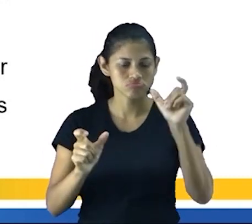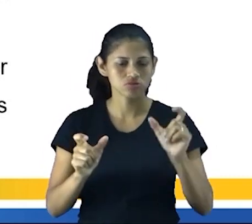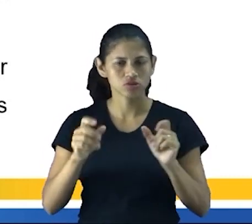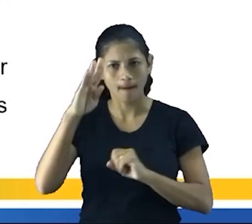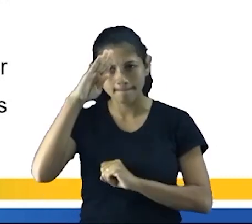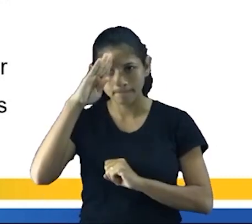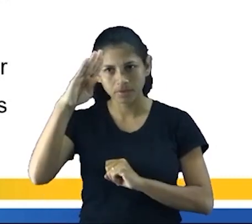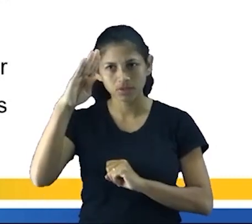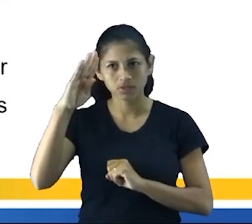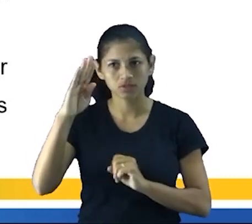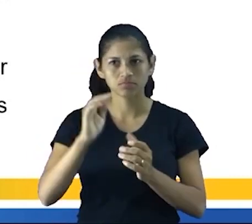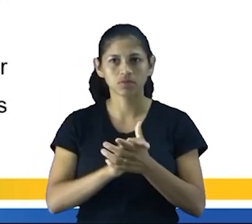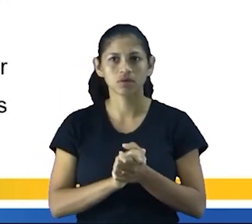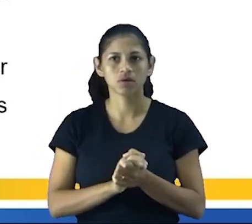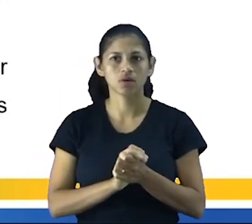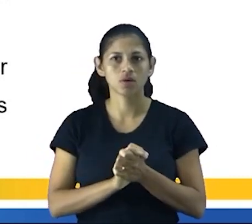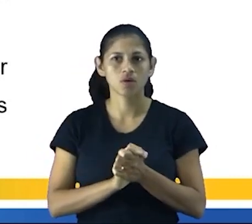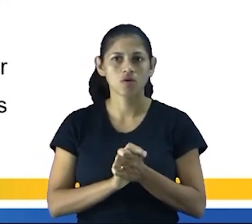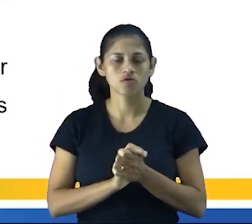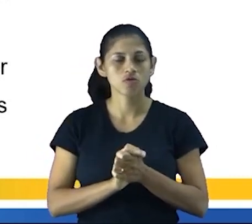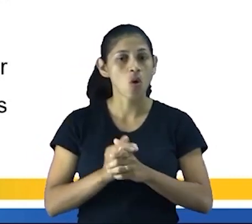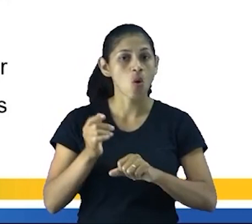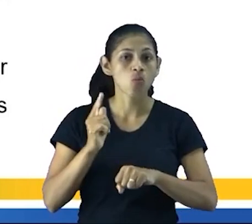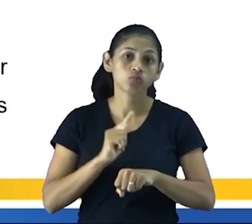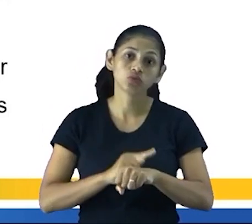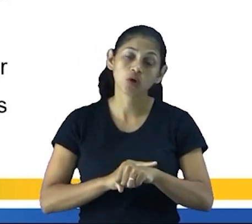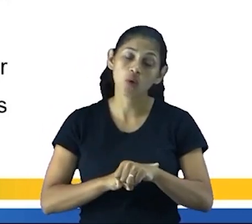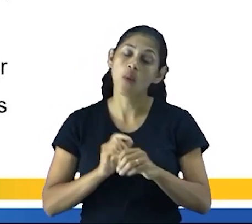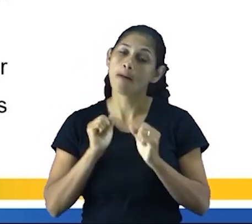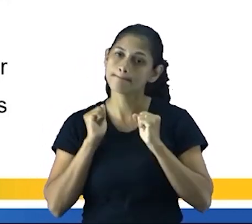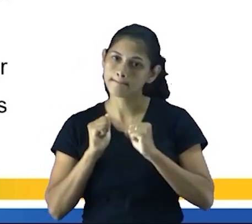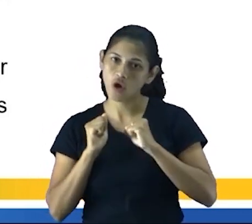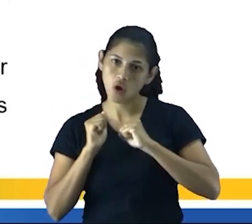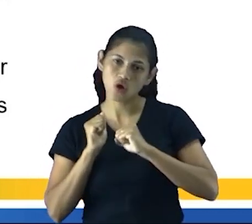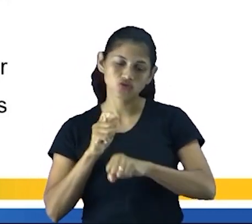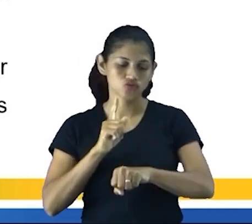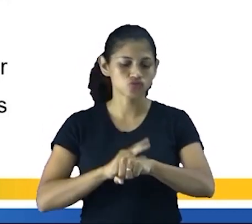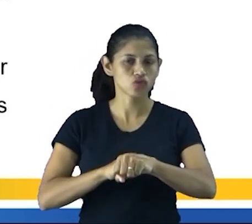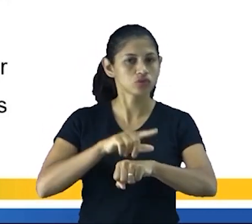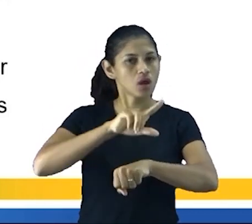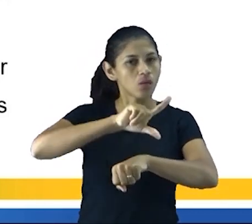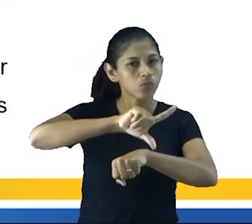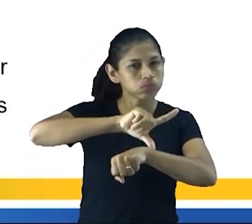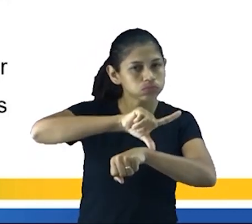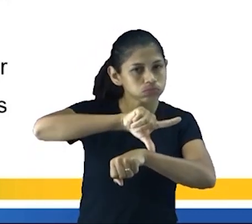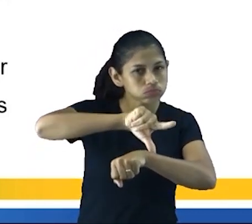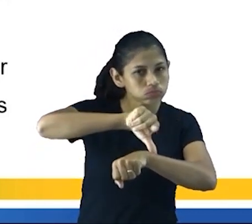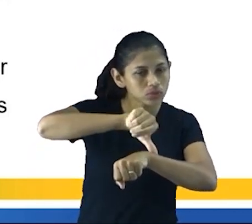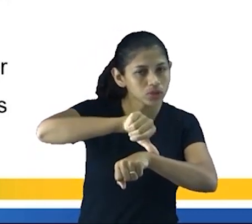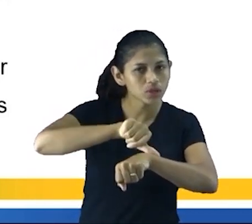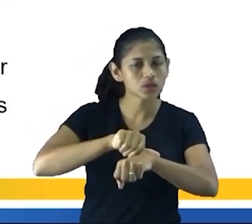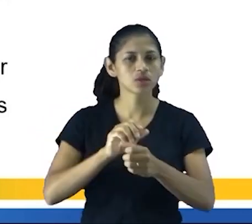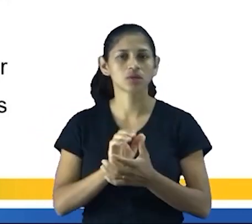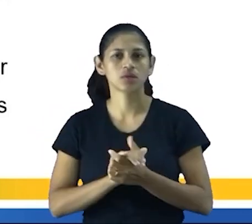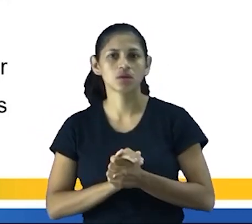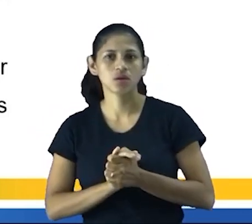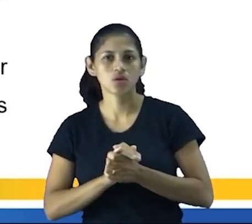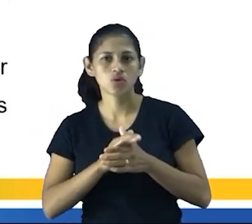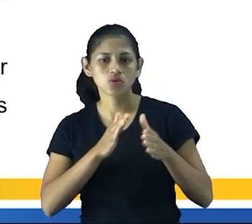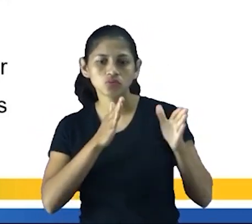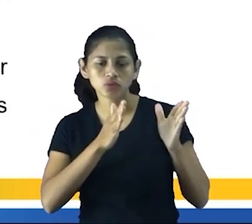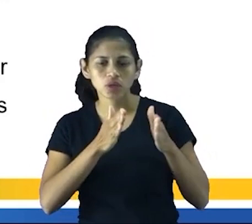de tempo, certo? Pode ser o tempo cronológico, que é aquele contado por meio de datas, né,